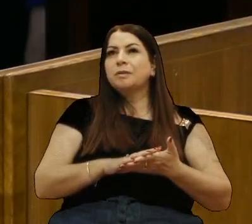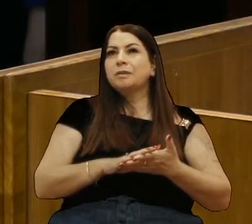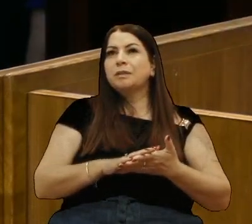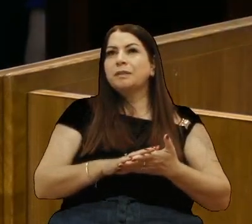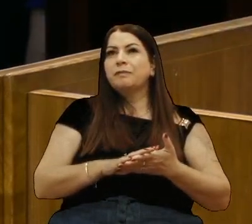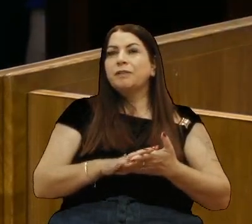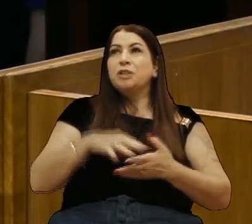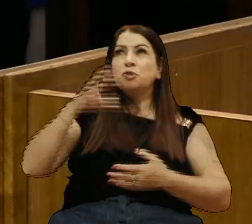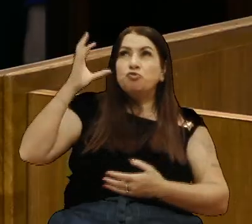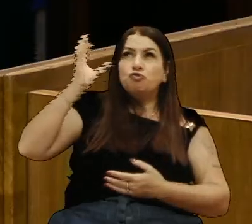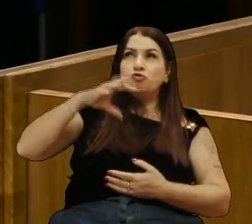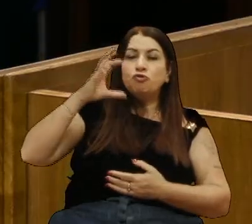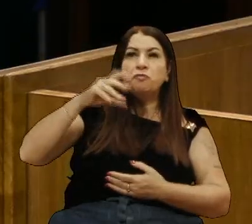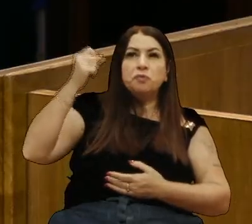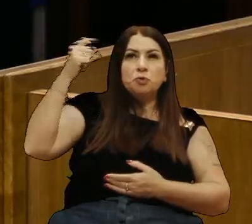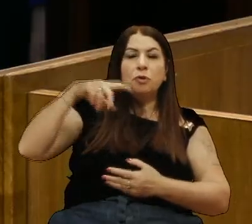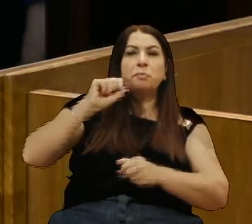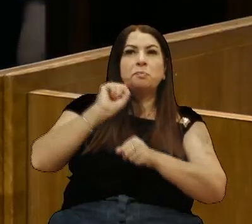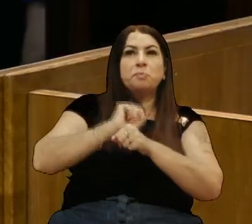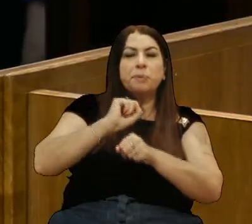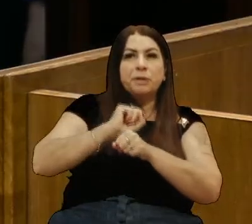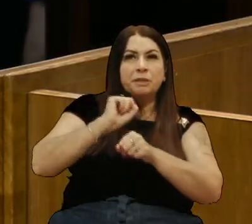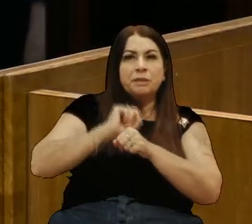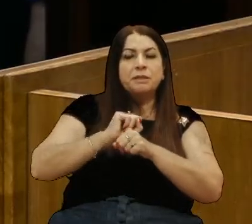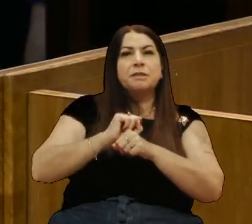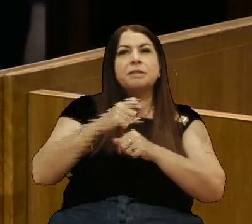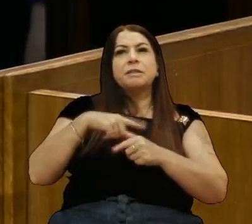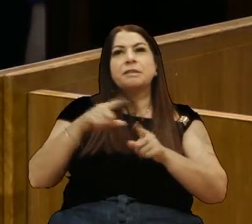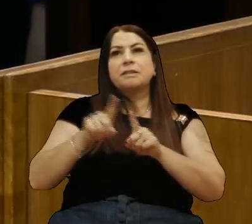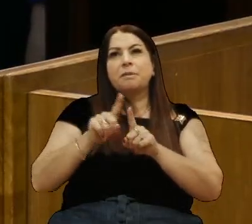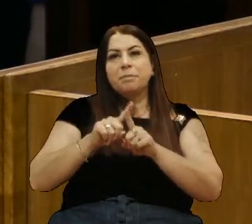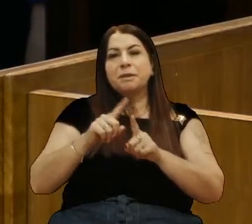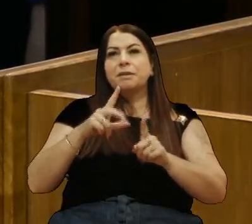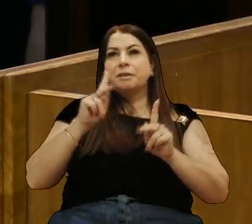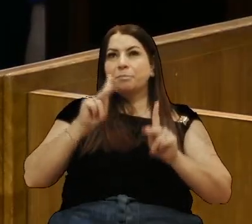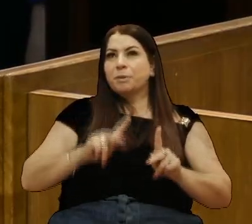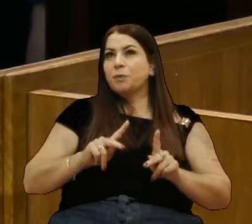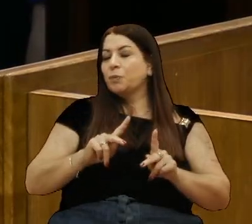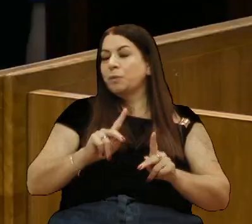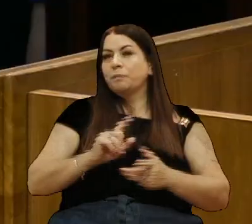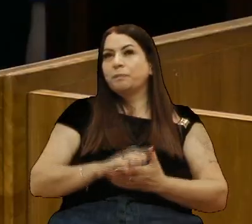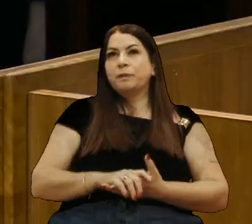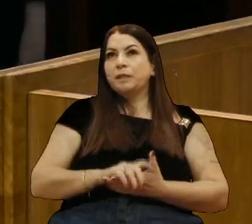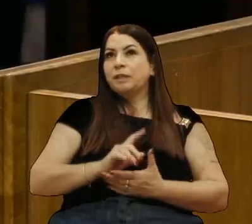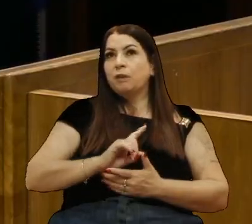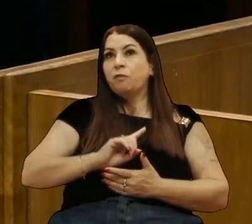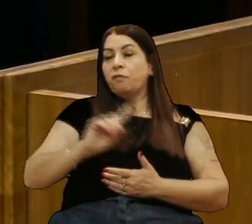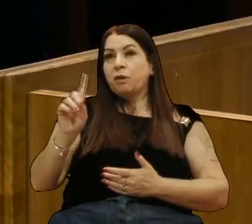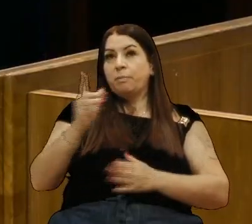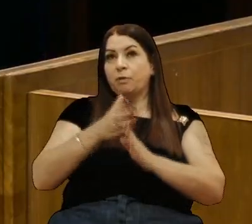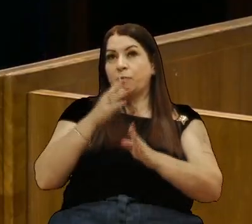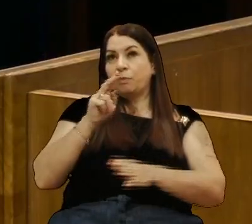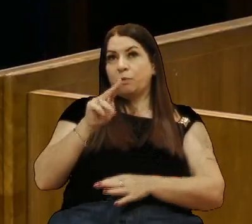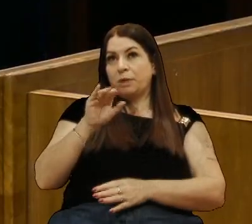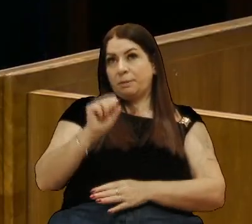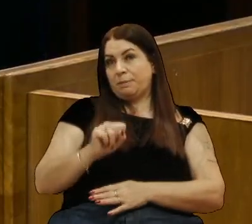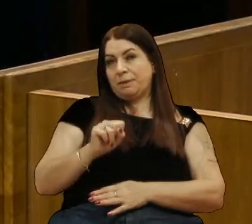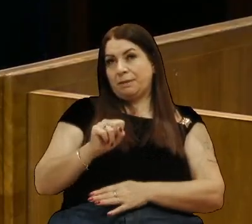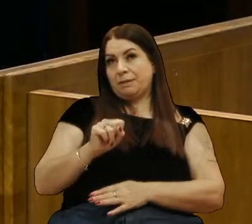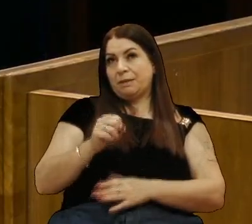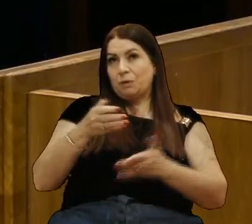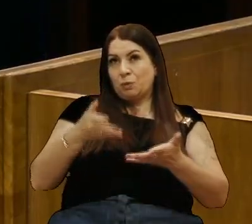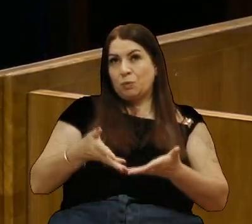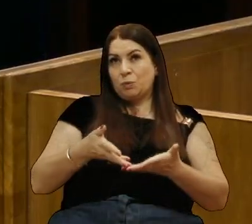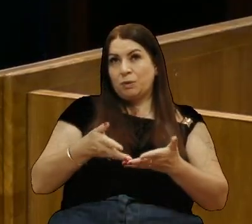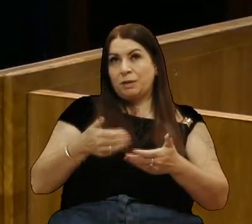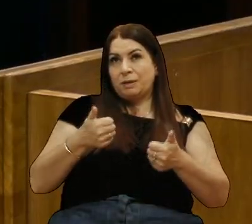no tempo, aguardando. A gente tem a questão que as pessoas não vão para a fila da UBS, agora